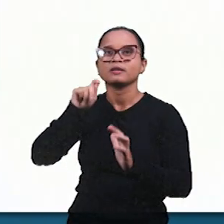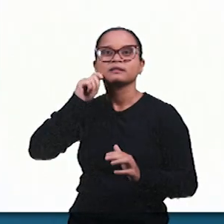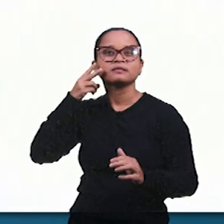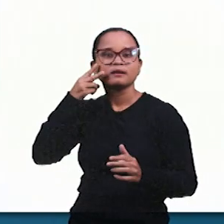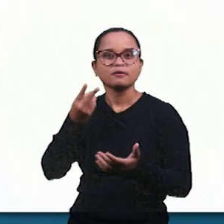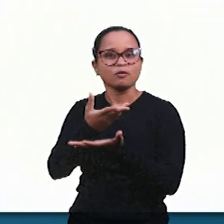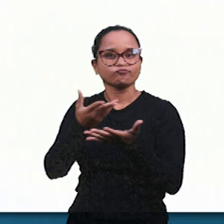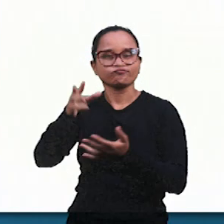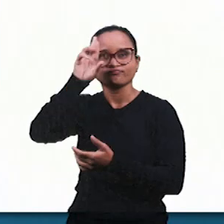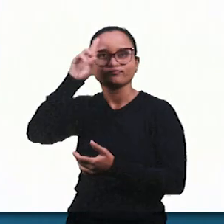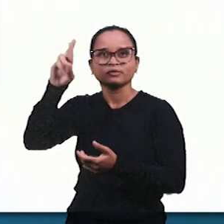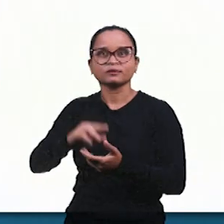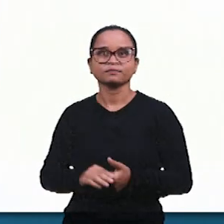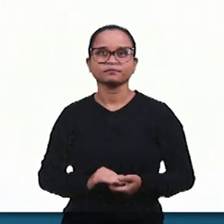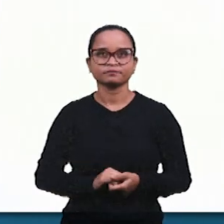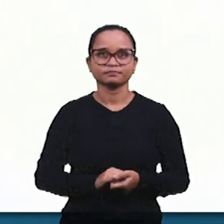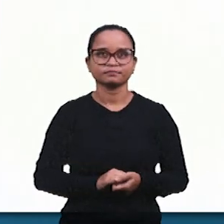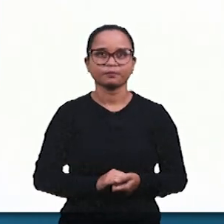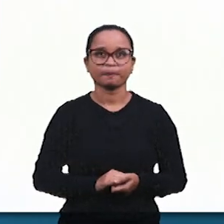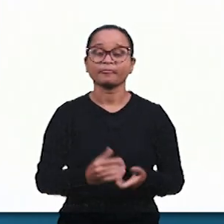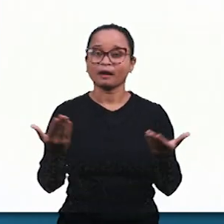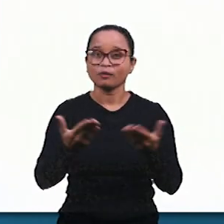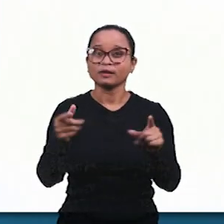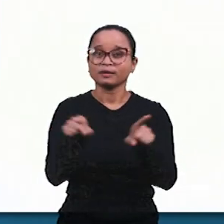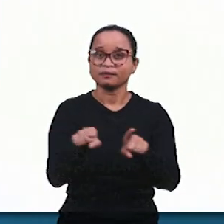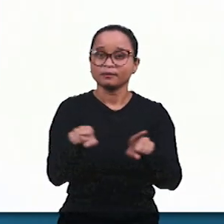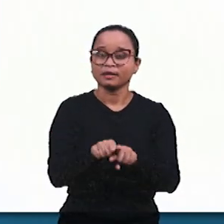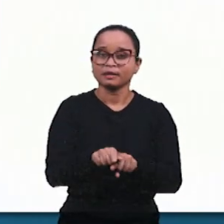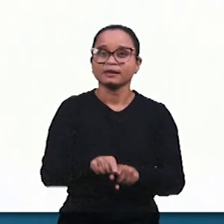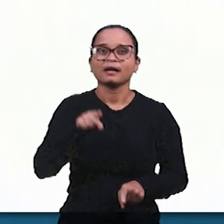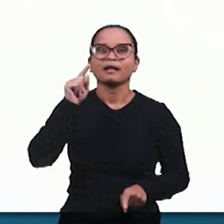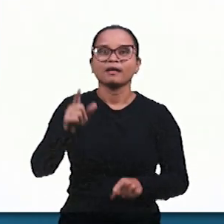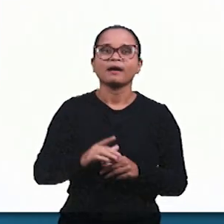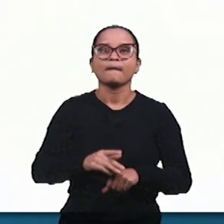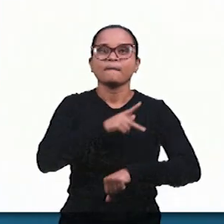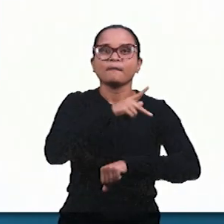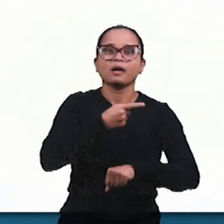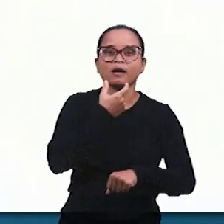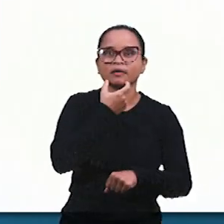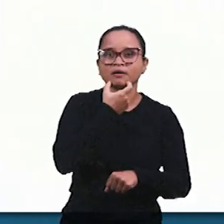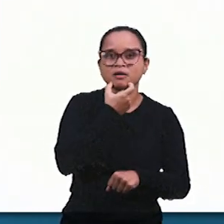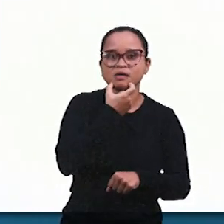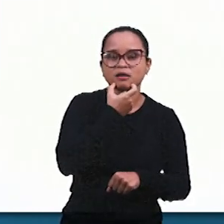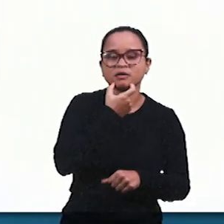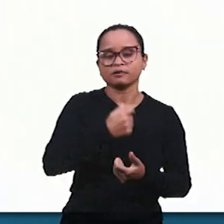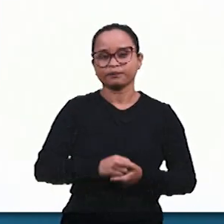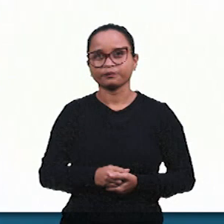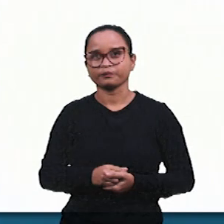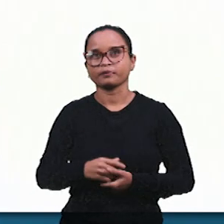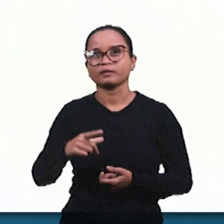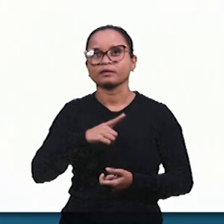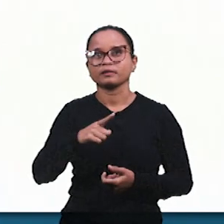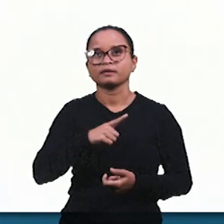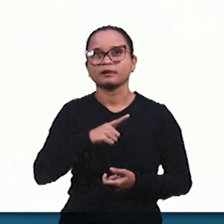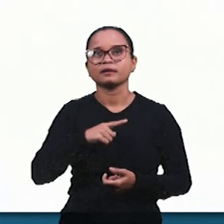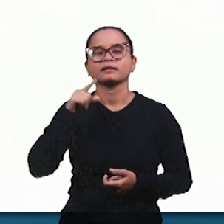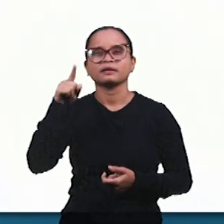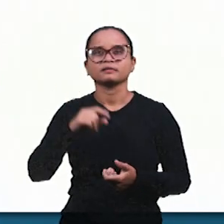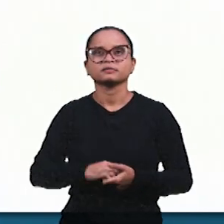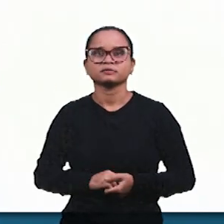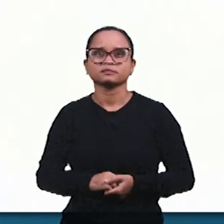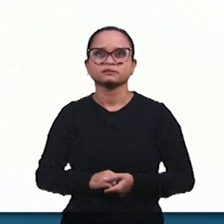França. Agora na Inglaterra, né? Na Inglaterra ali, no Reino Unido, nós temos